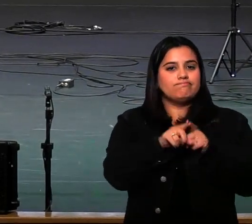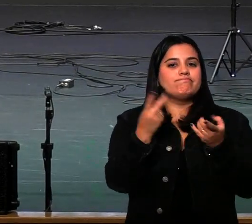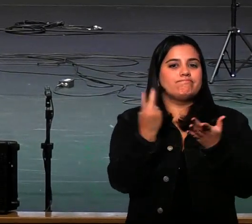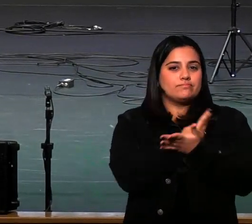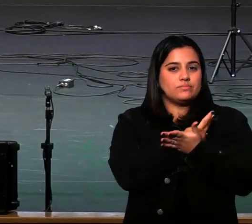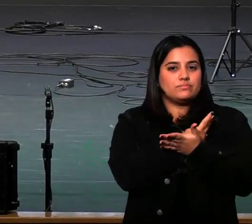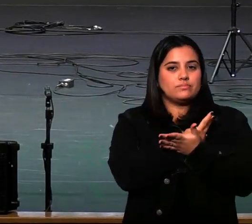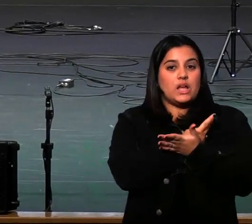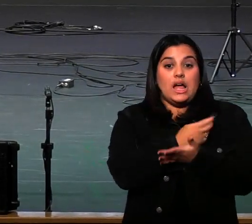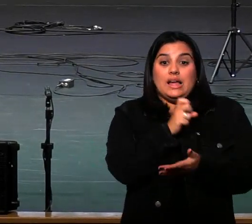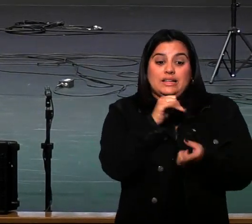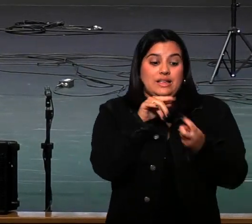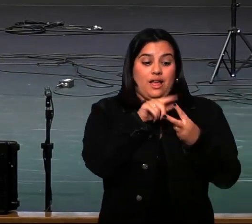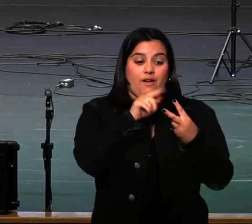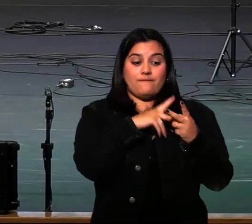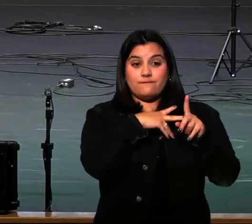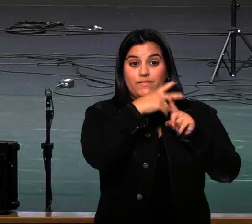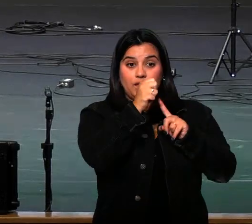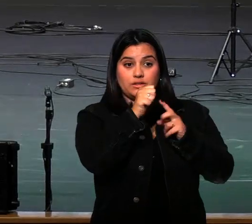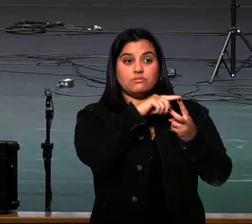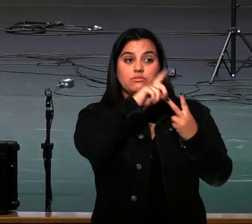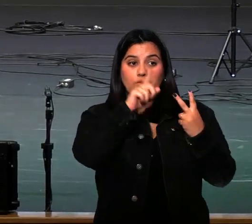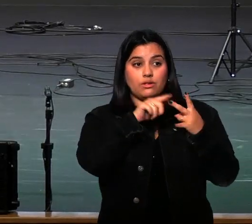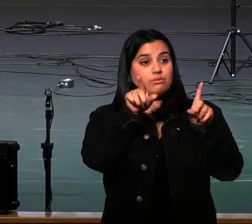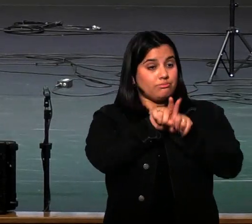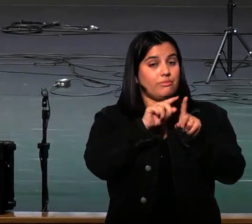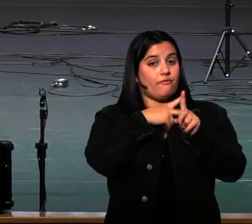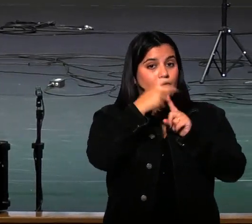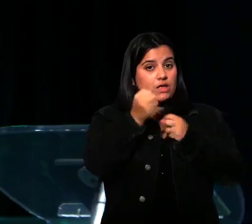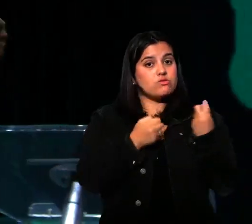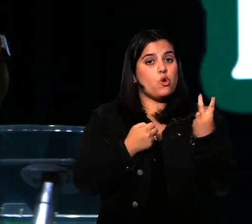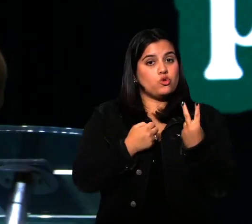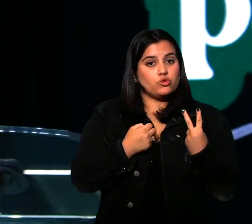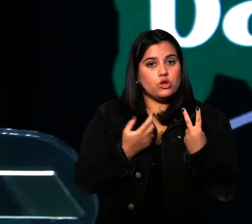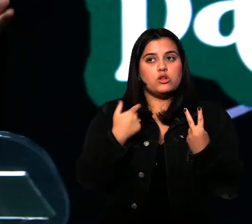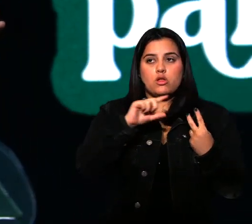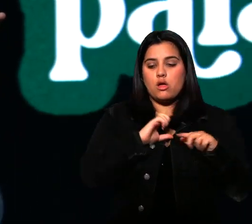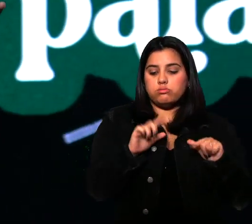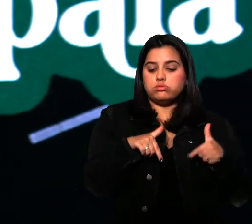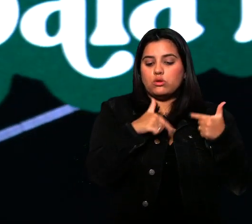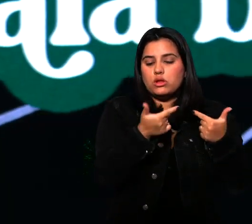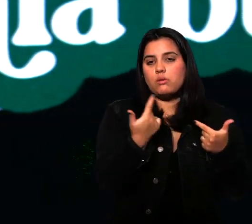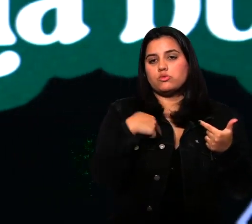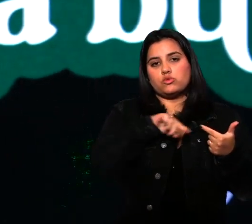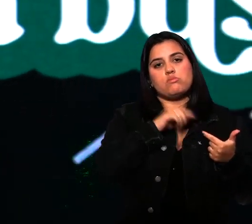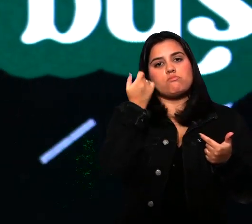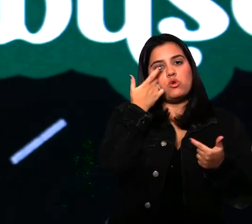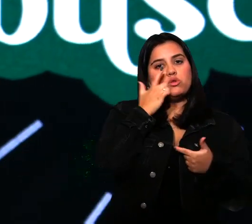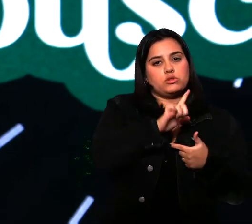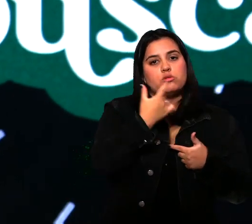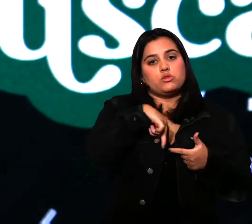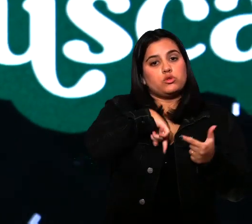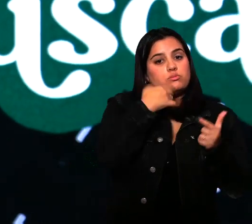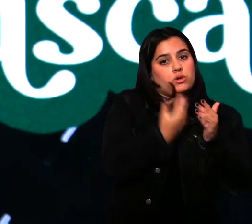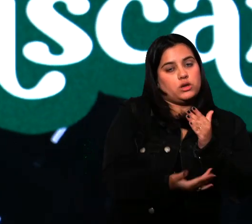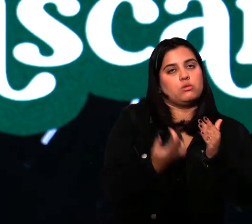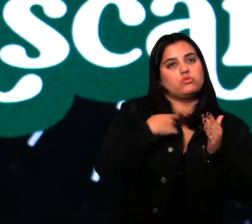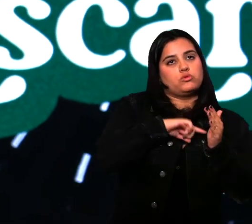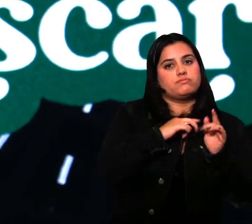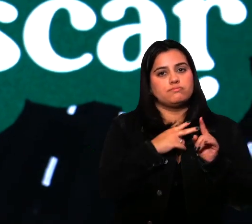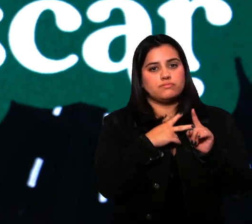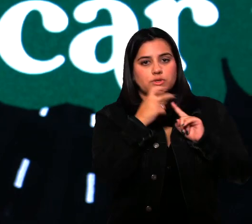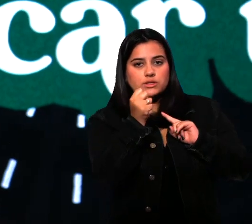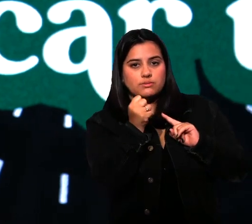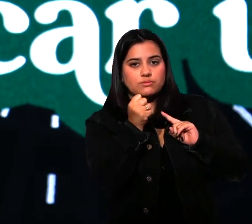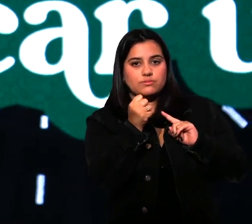Se a gente vence, nós vencemos. Nós lutamos, nós conquistamos, nós perdemos.